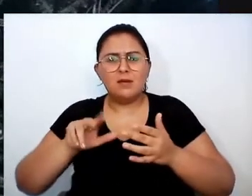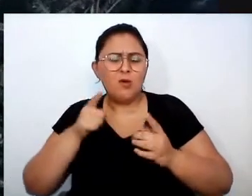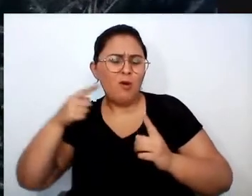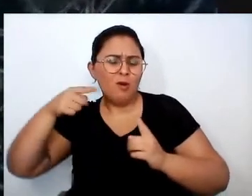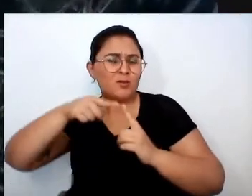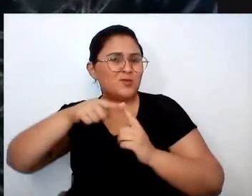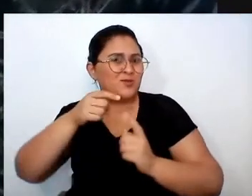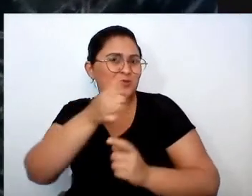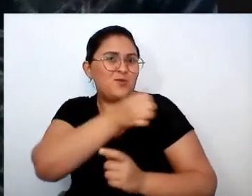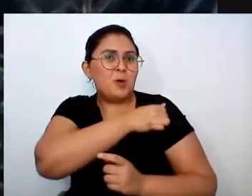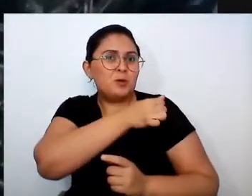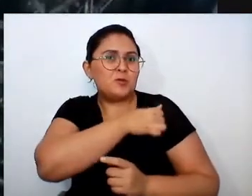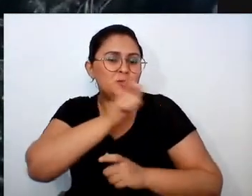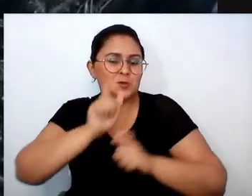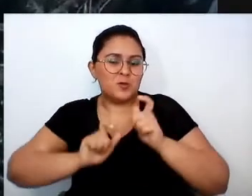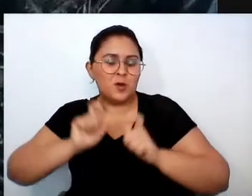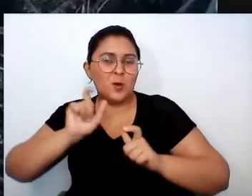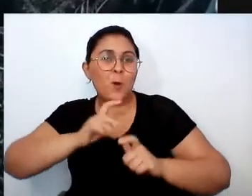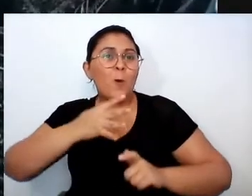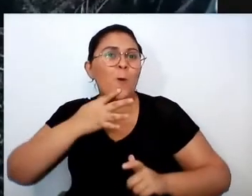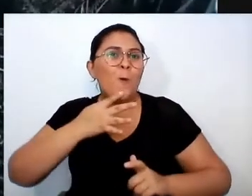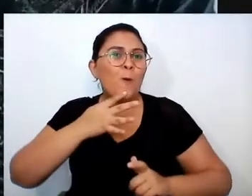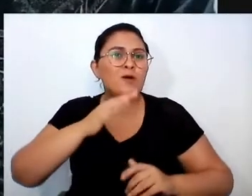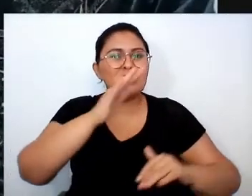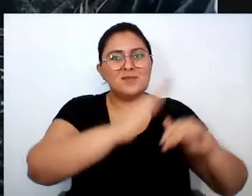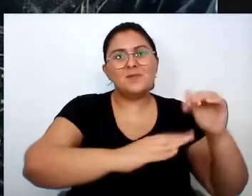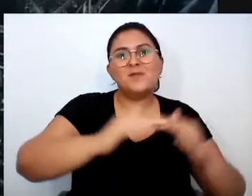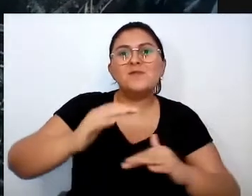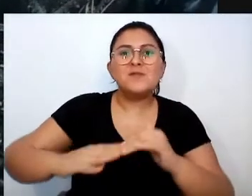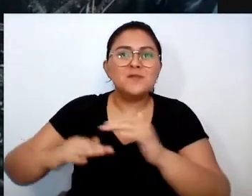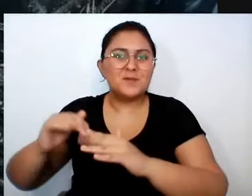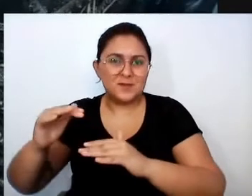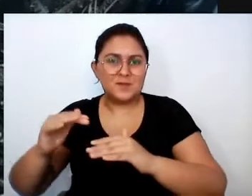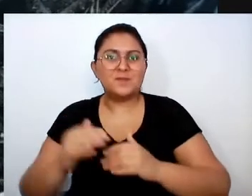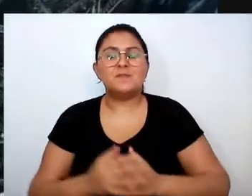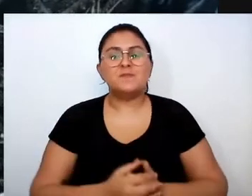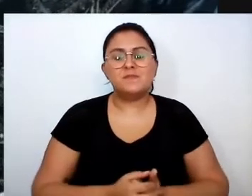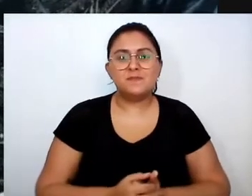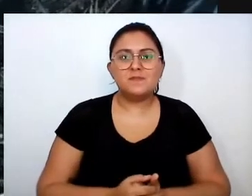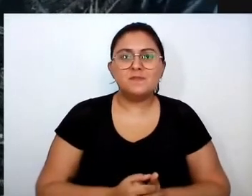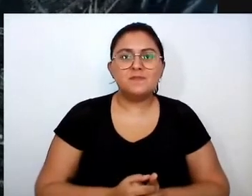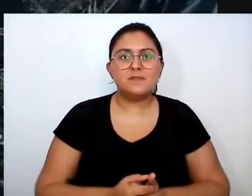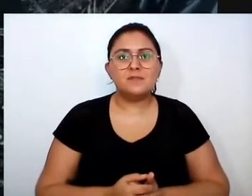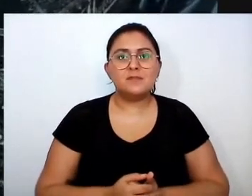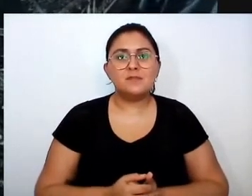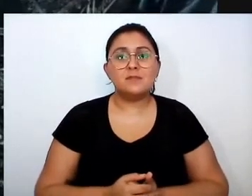conhecer determinadas profissões, né, em qual você quer atuar. E eu Sim. fui é,